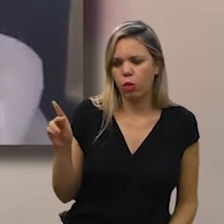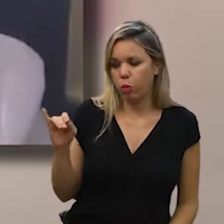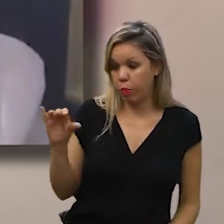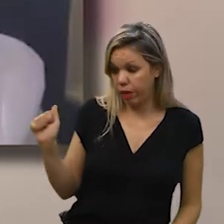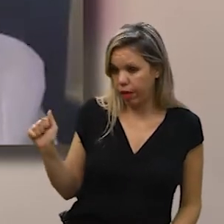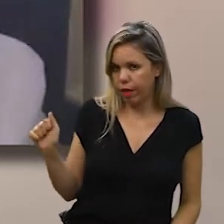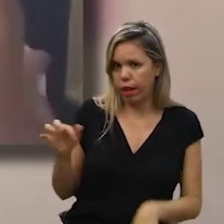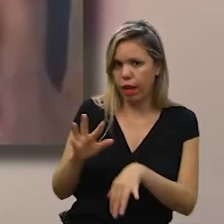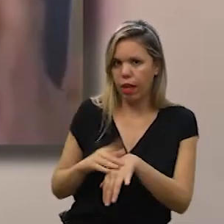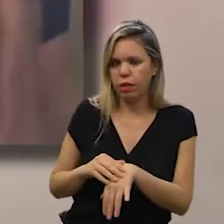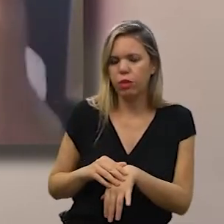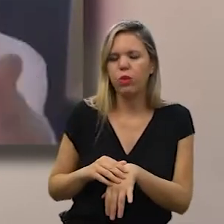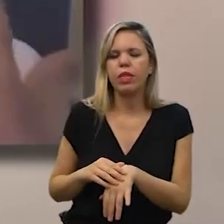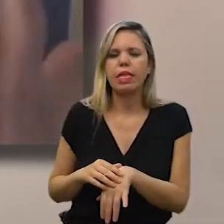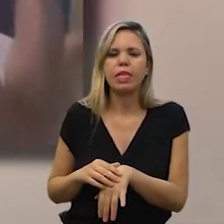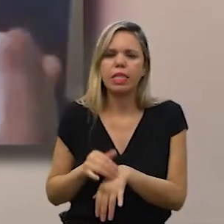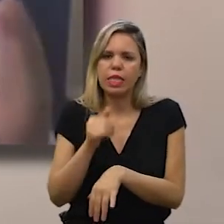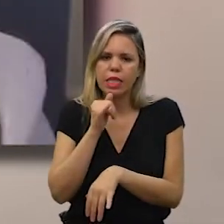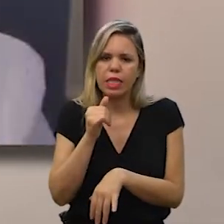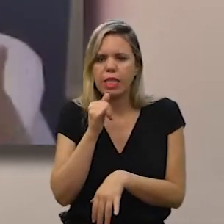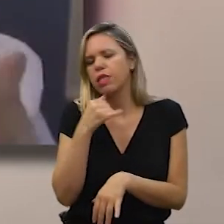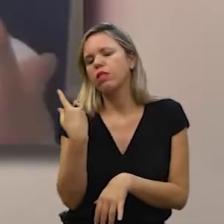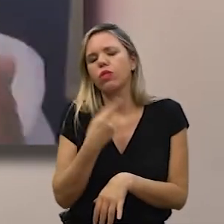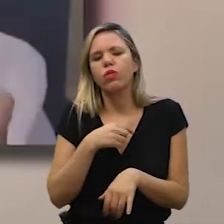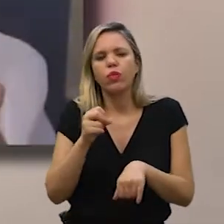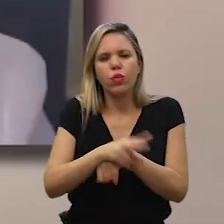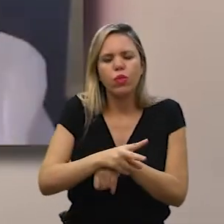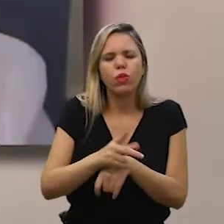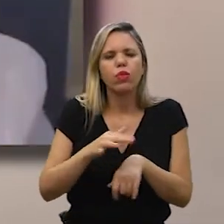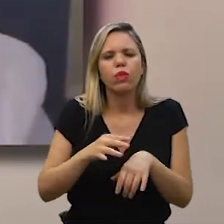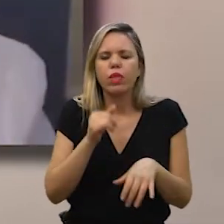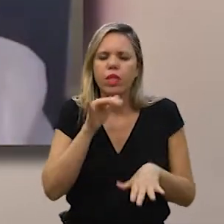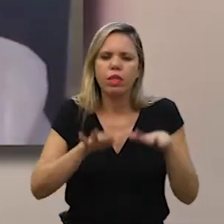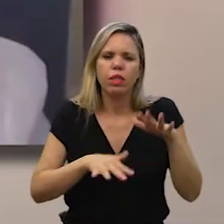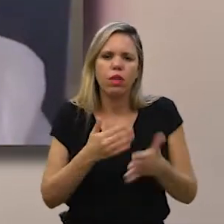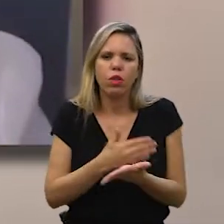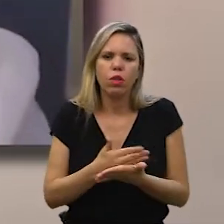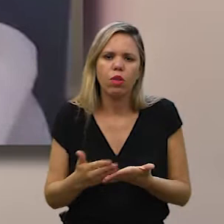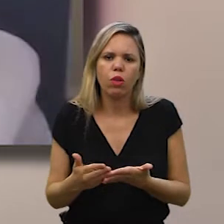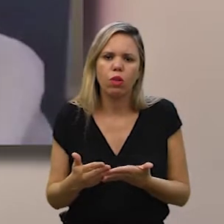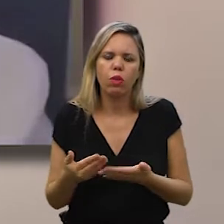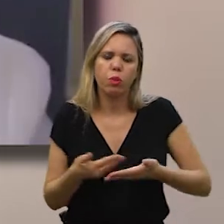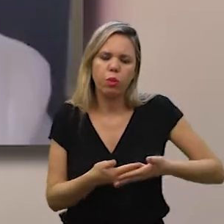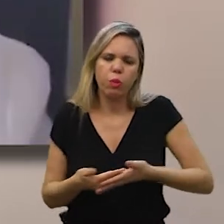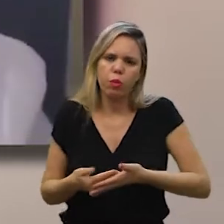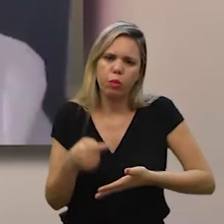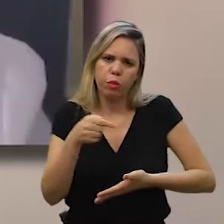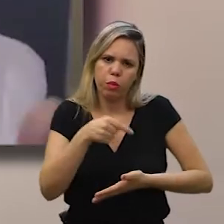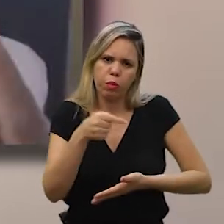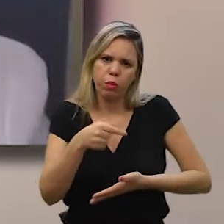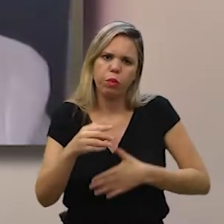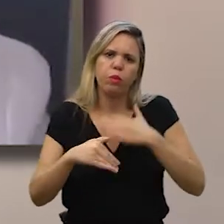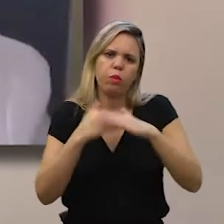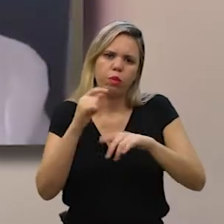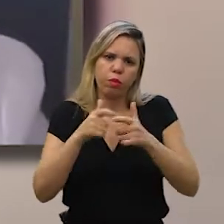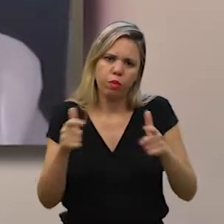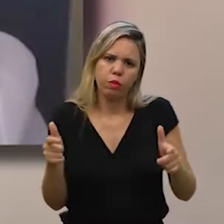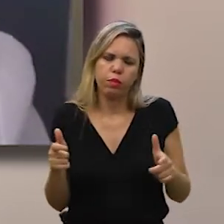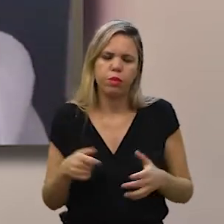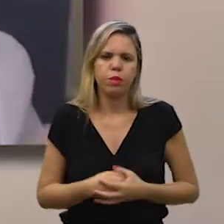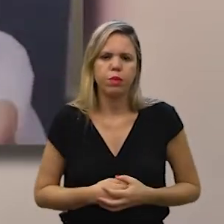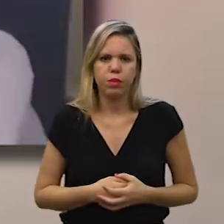dermatite atópica é aquele eczema, aquela inflamação, que normalmente começa no bebezinho, que acaba